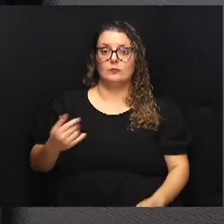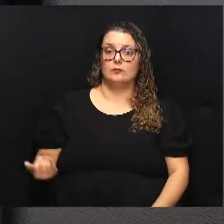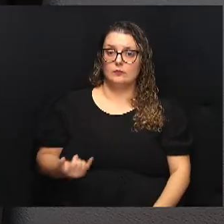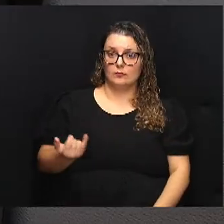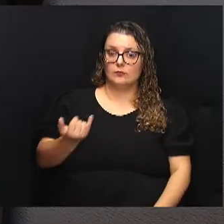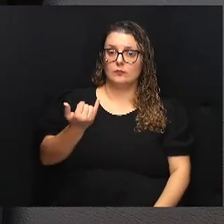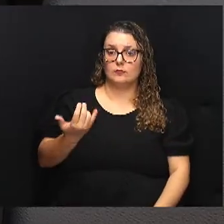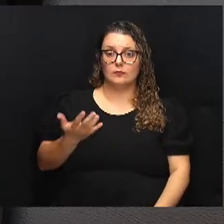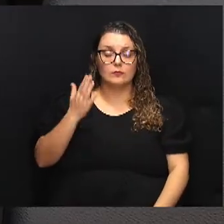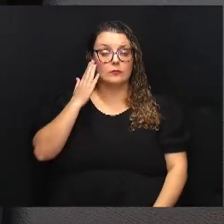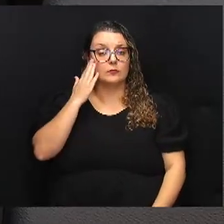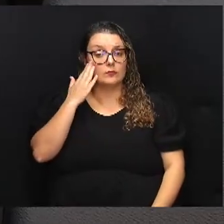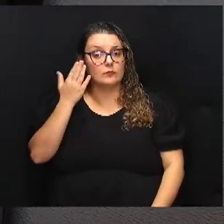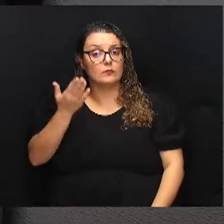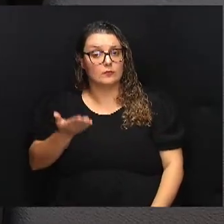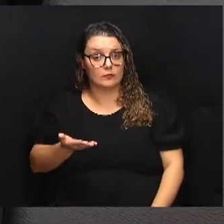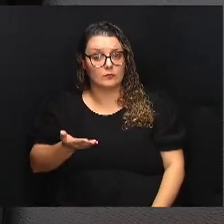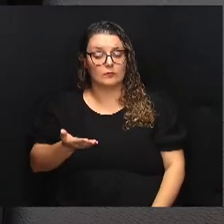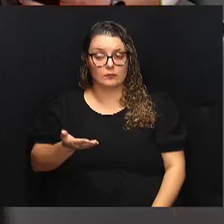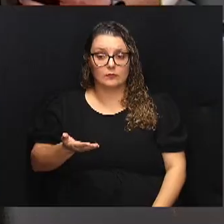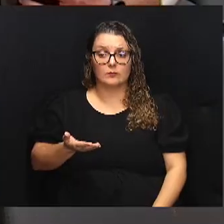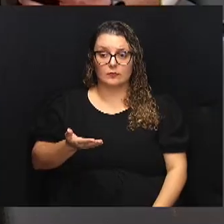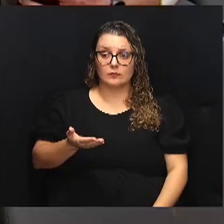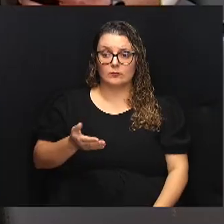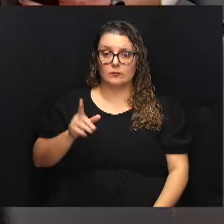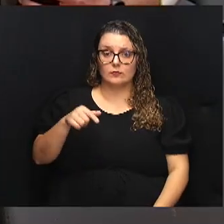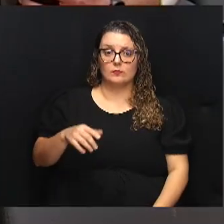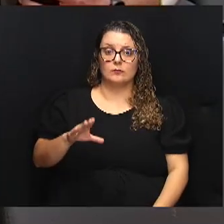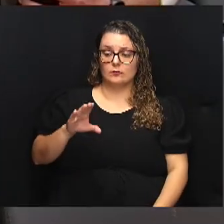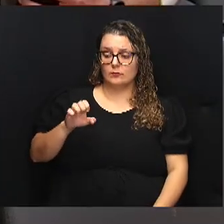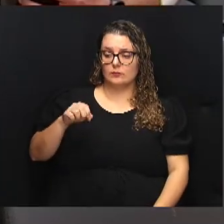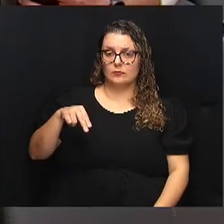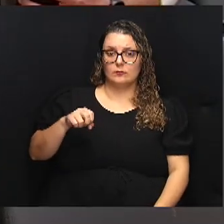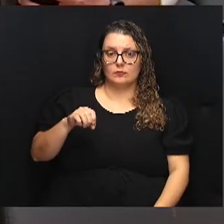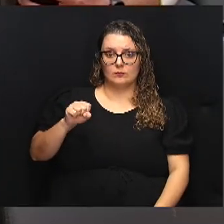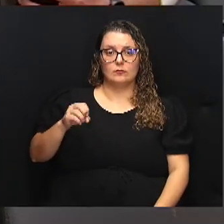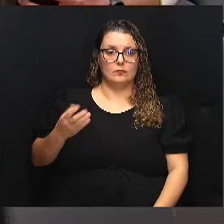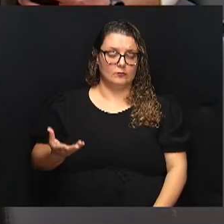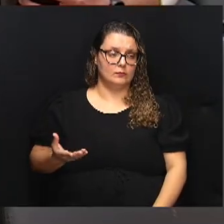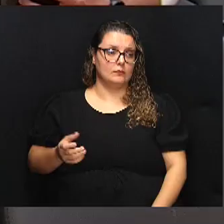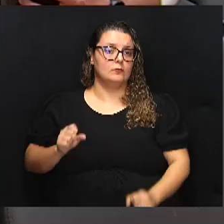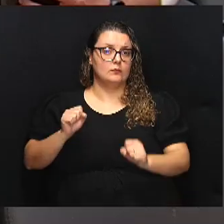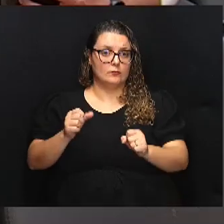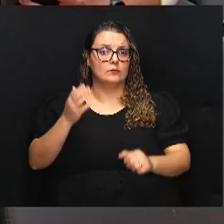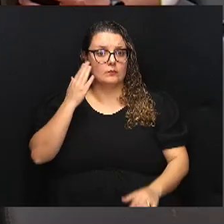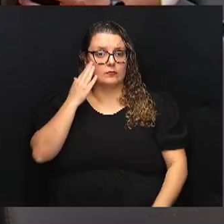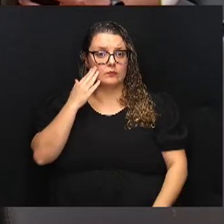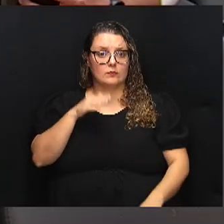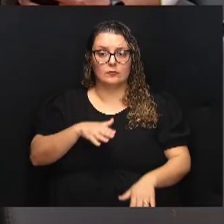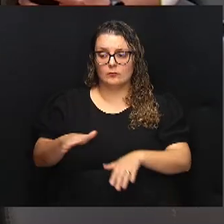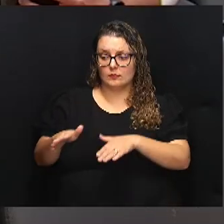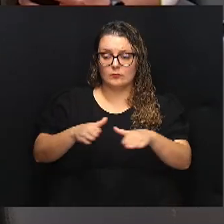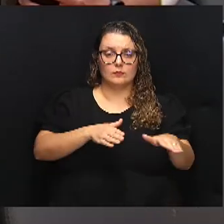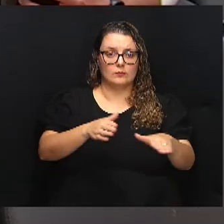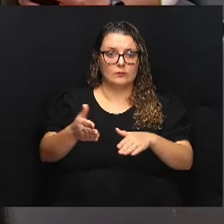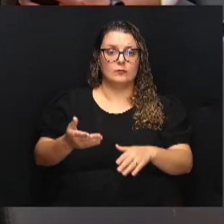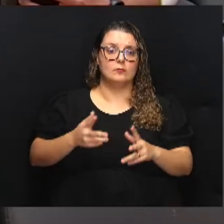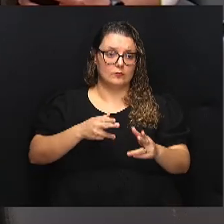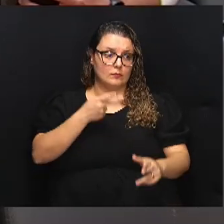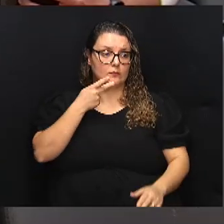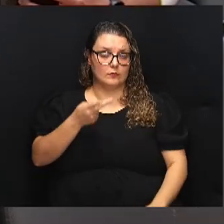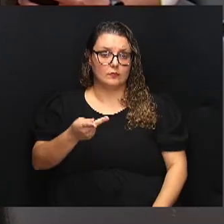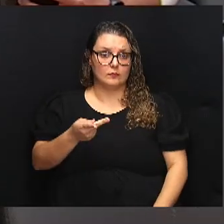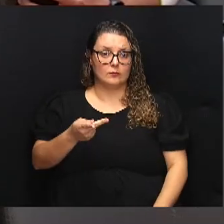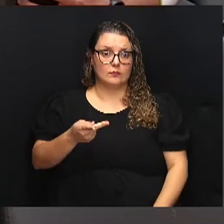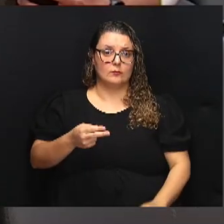gente saber isso e através de um censo, né? Então, para a gente poder saber para onde levar, como eu disse,